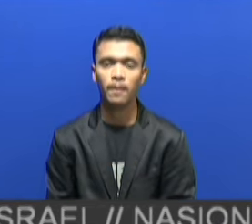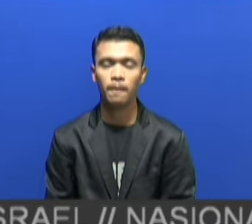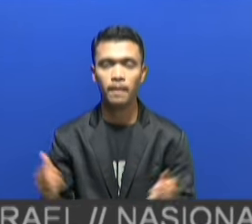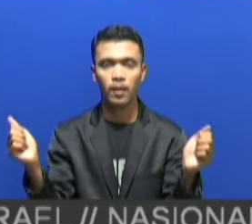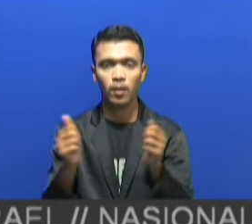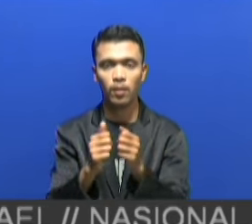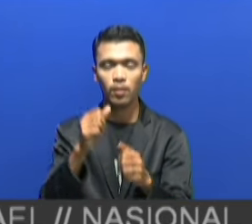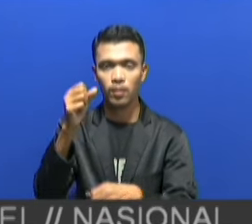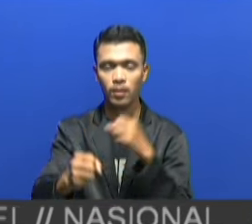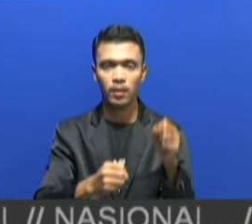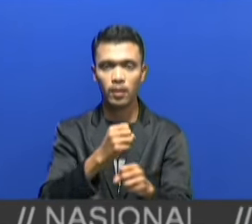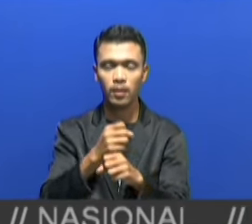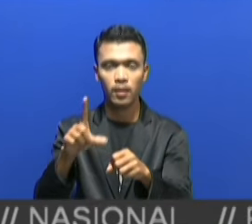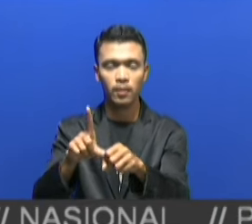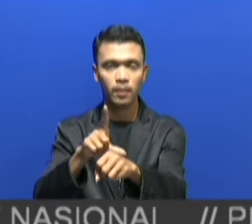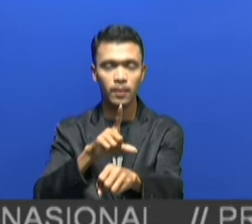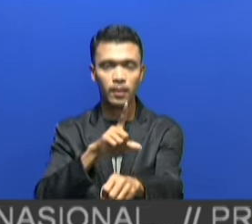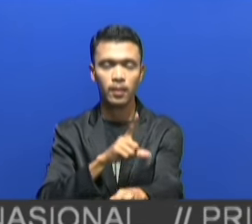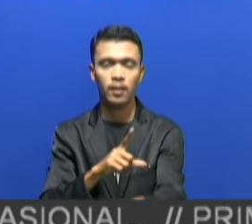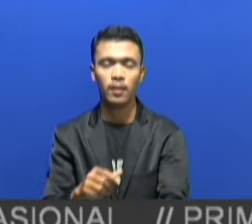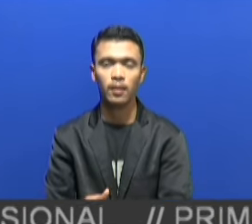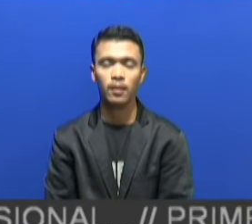Tina Nebernaro, resistência para o Tiramé,